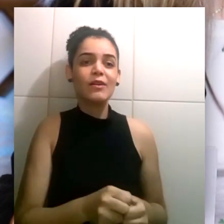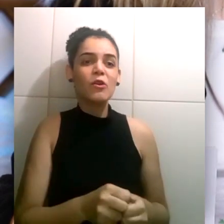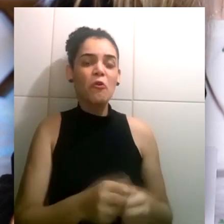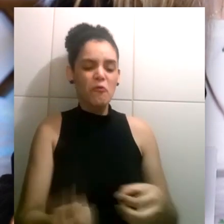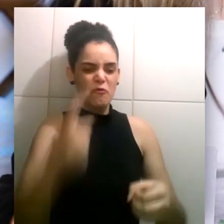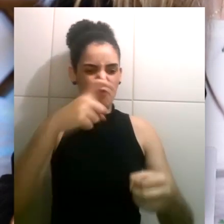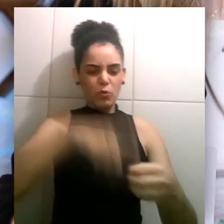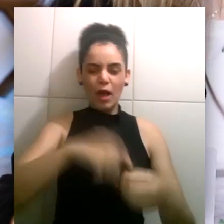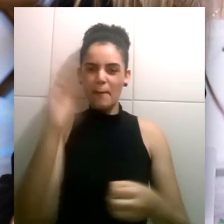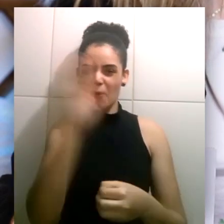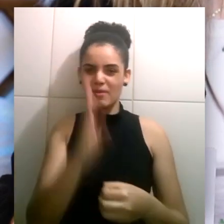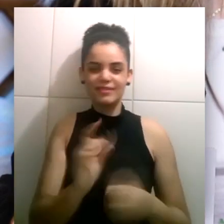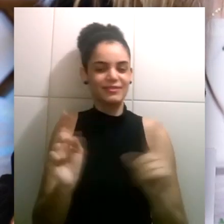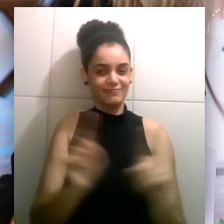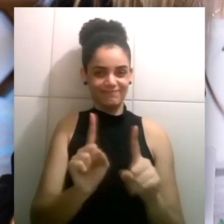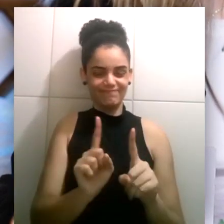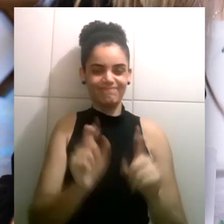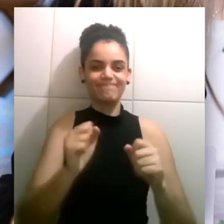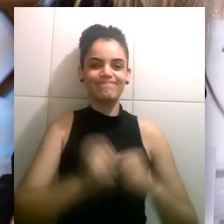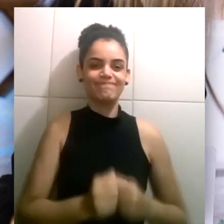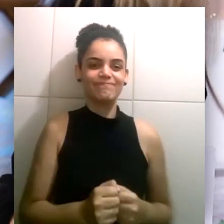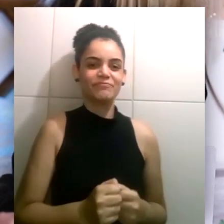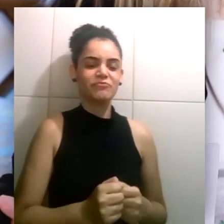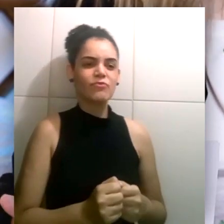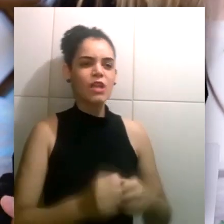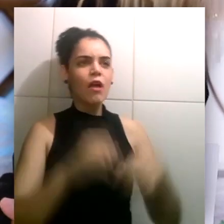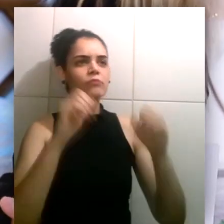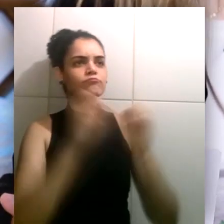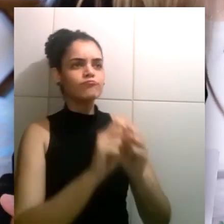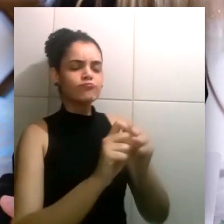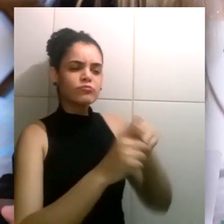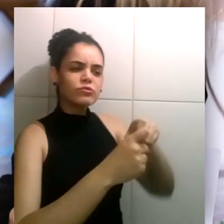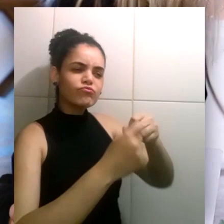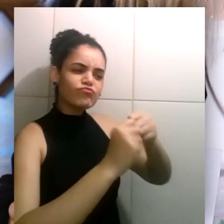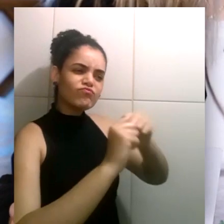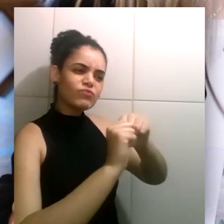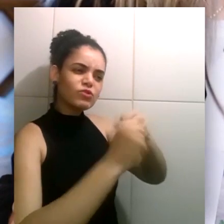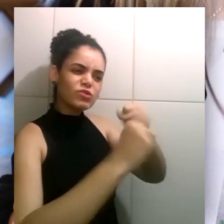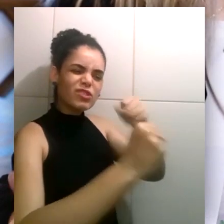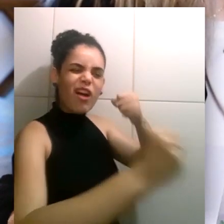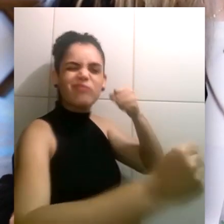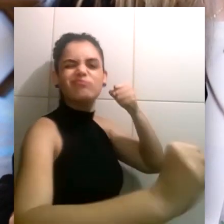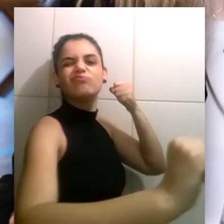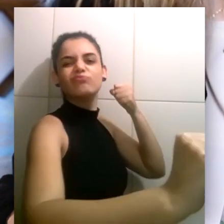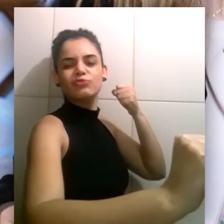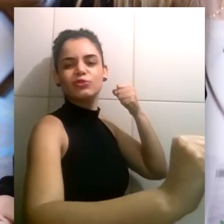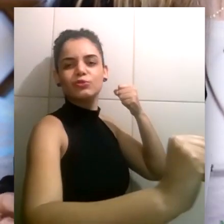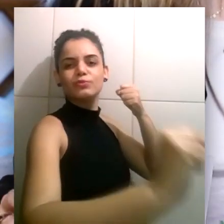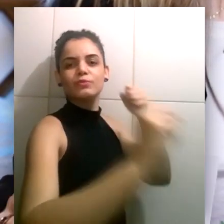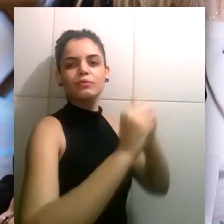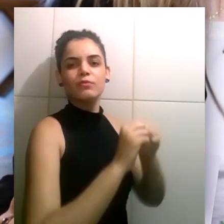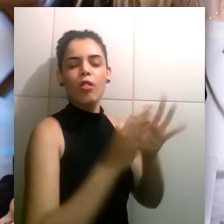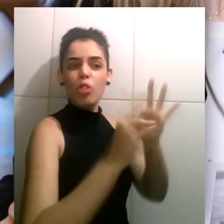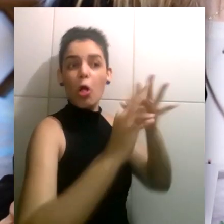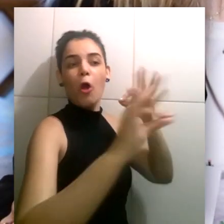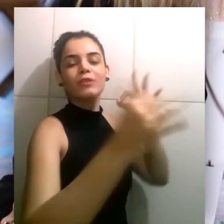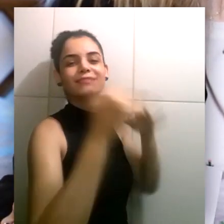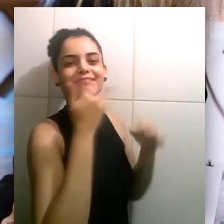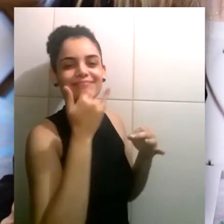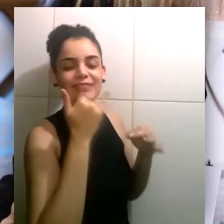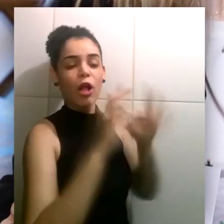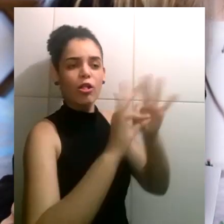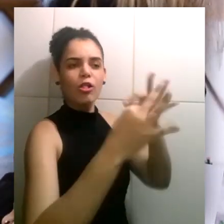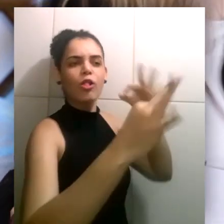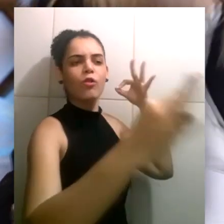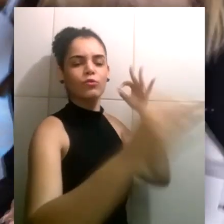é a costa oeste do Canadá, muito distante do Brasil, muito caro, né? Então nós ficamos 3 anos lá e virei